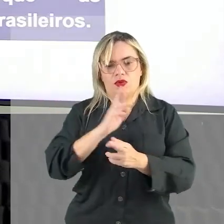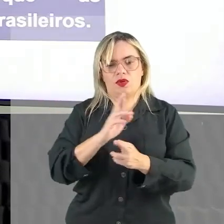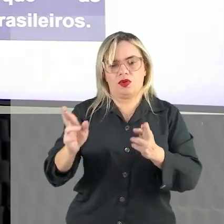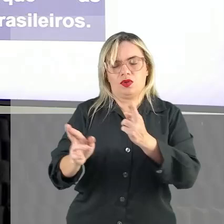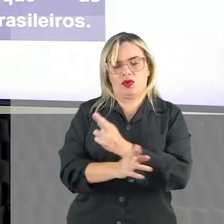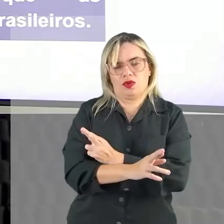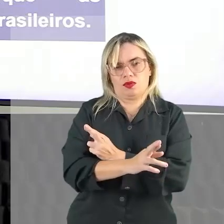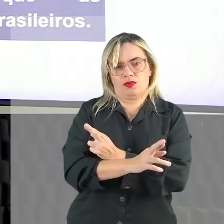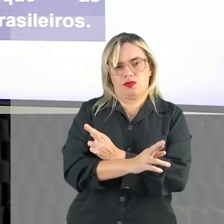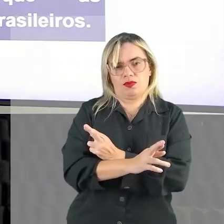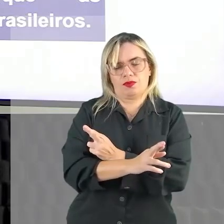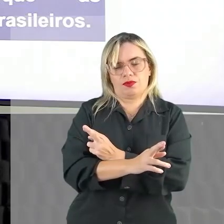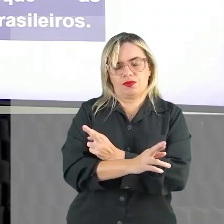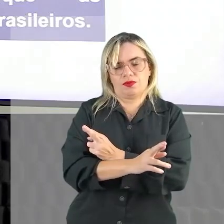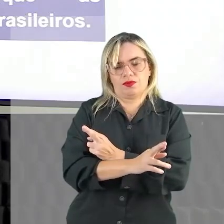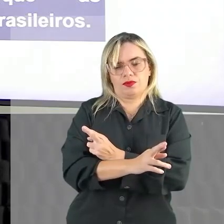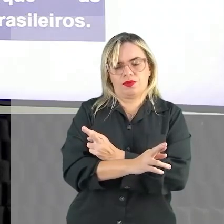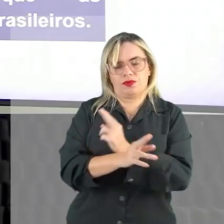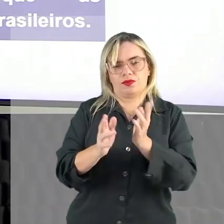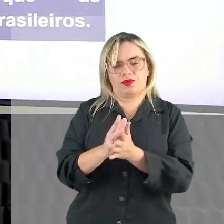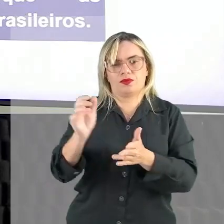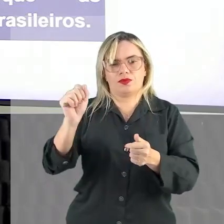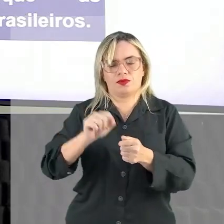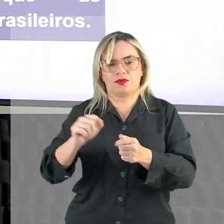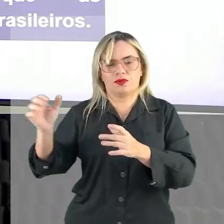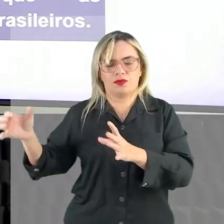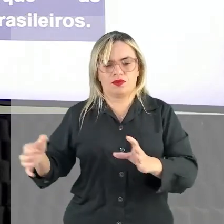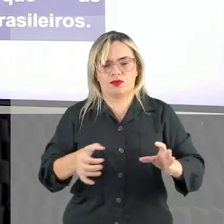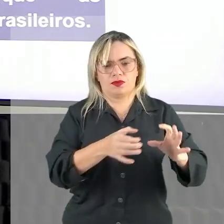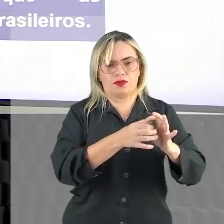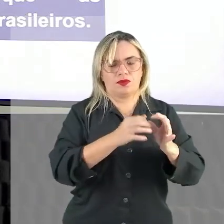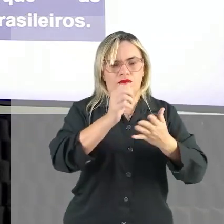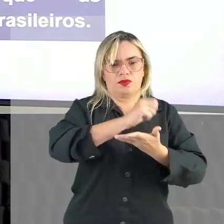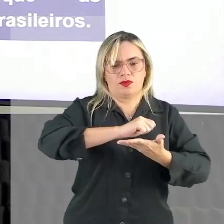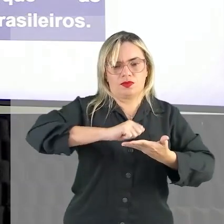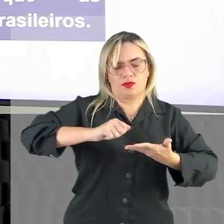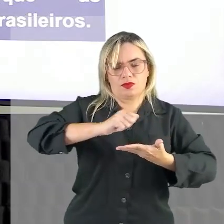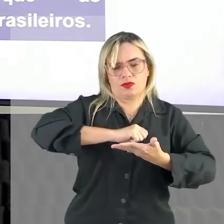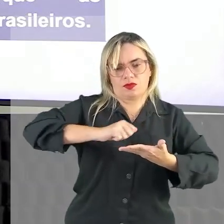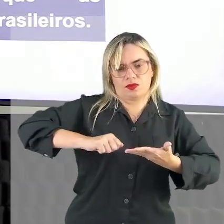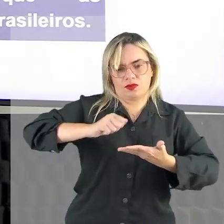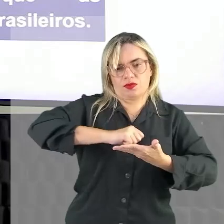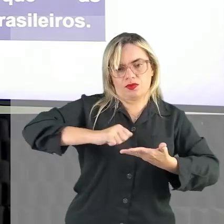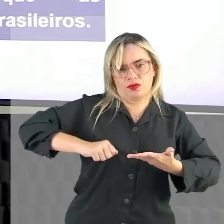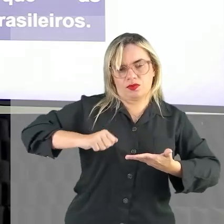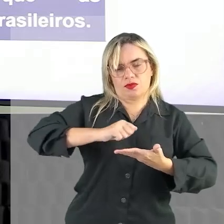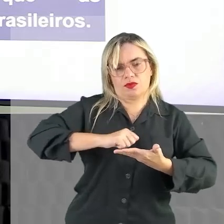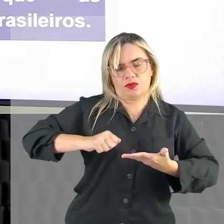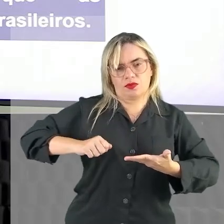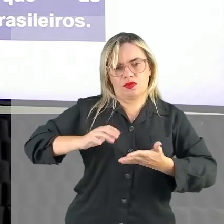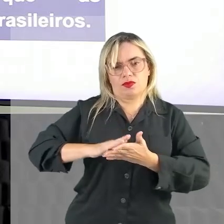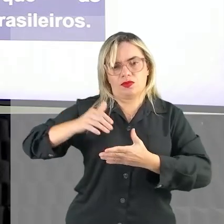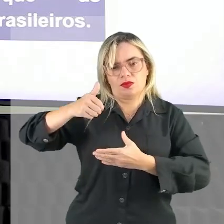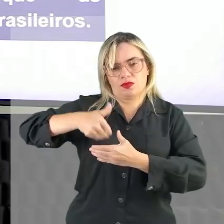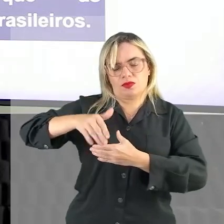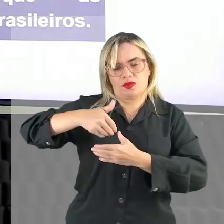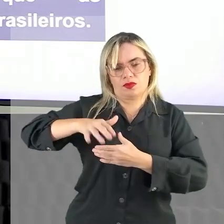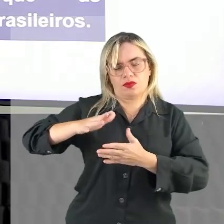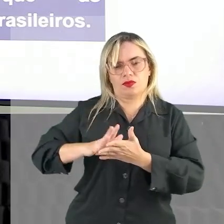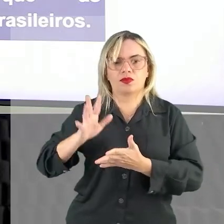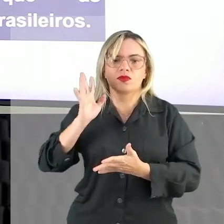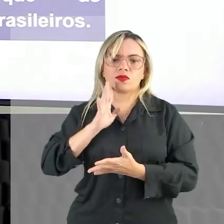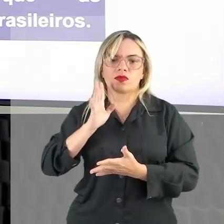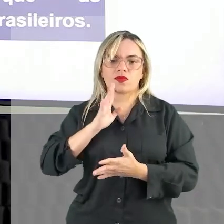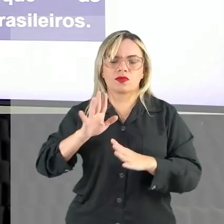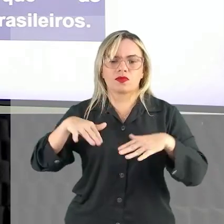aqui, ela faz uma conexão com aquilo que eu disse. E aí eu dou aqui para vocês uma dica muito